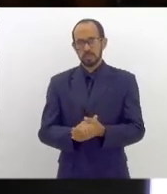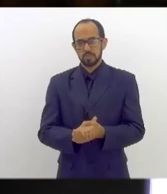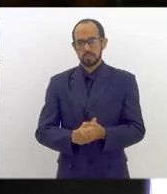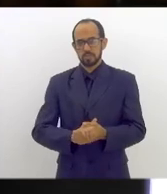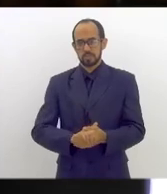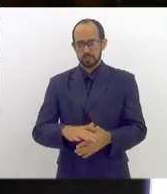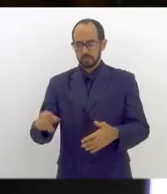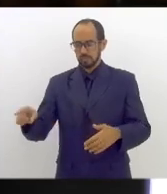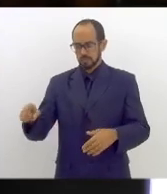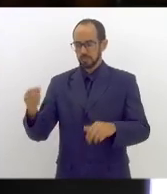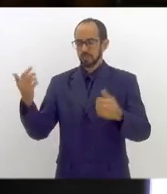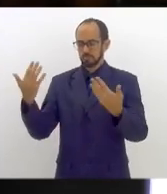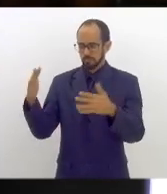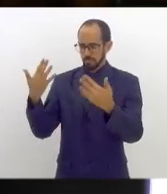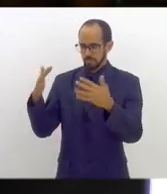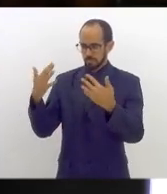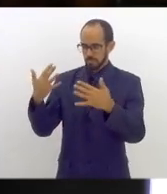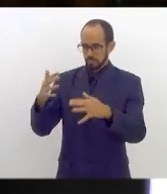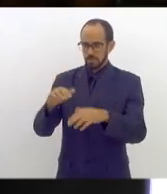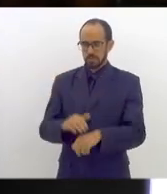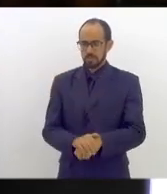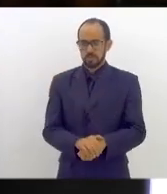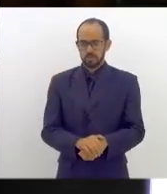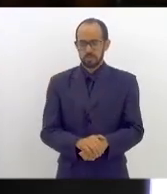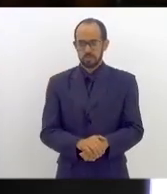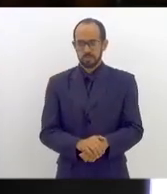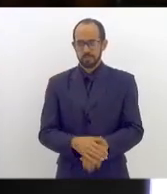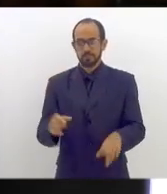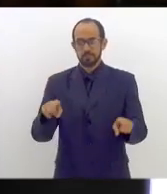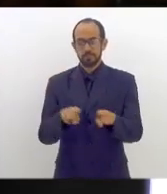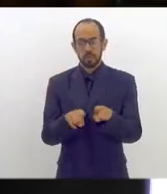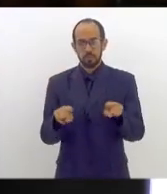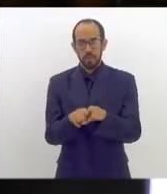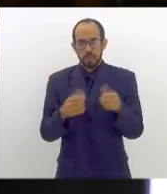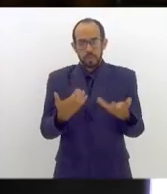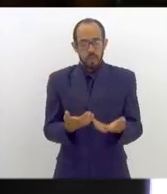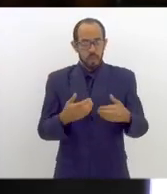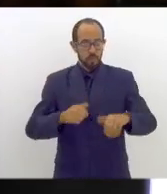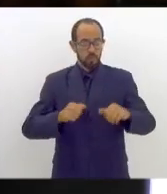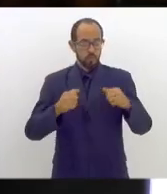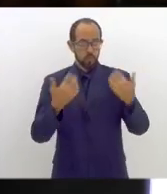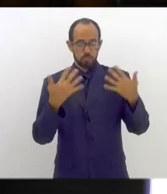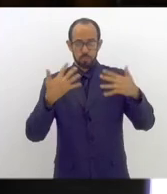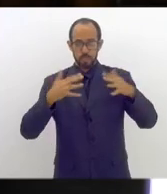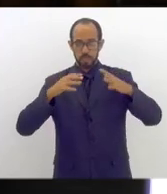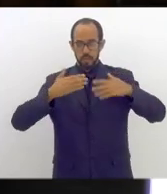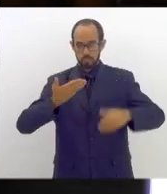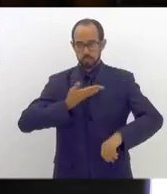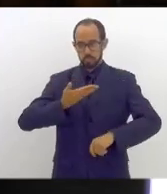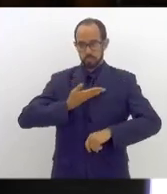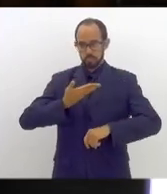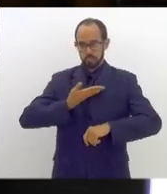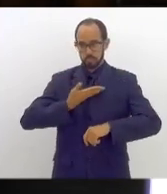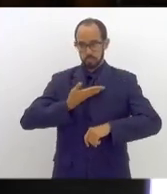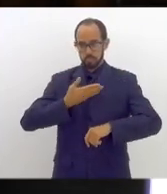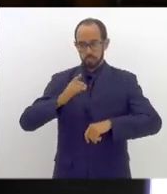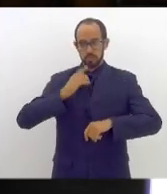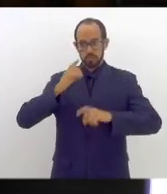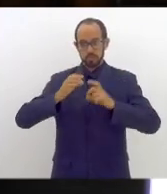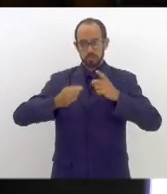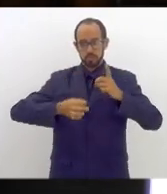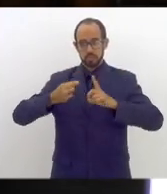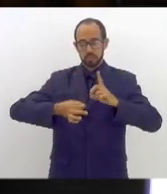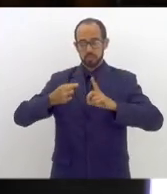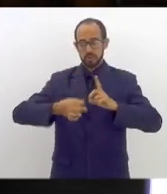isso né parabéns por isso queria cumprimentar meus amigos também Desembargador Ricardo